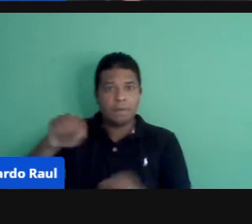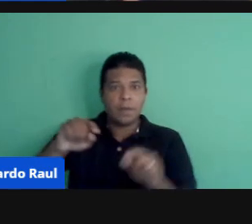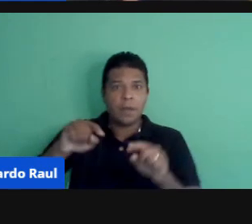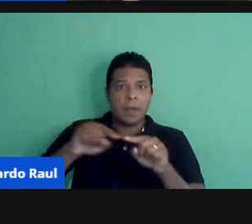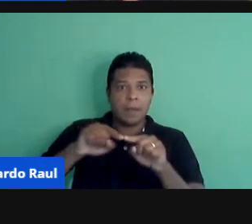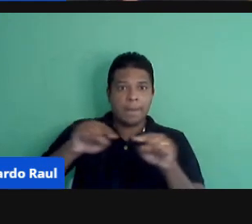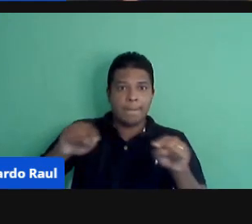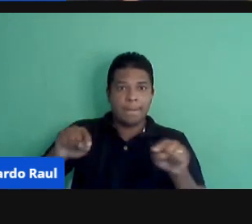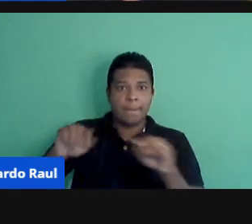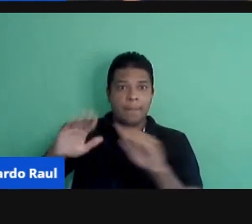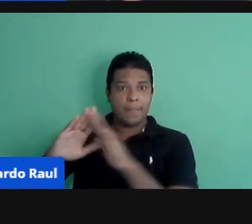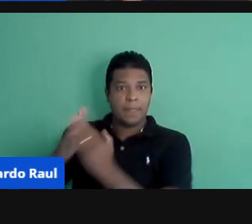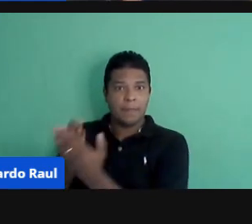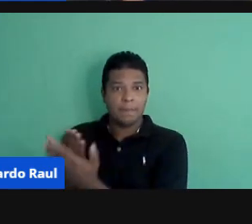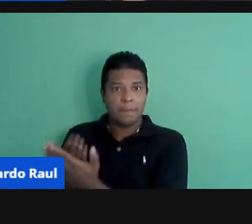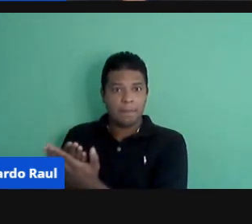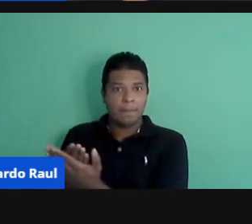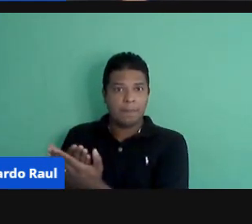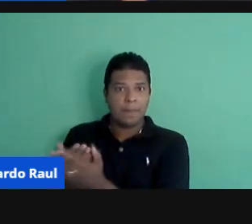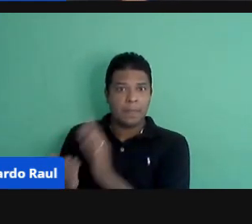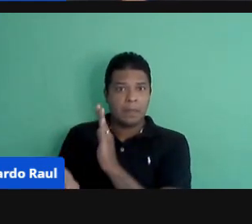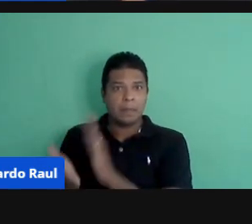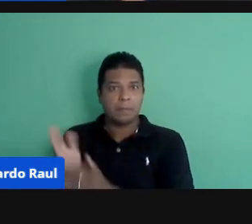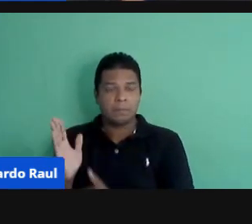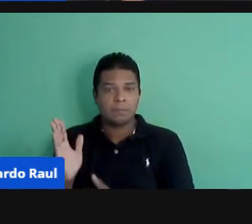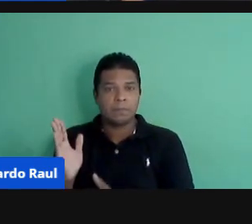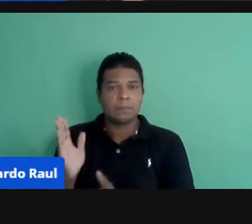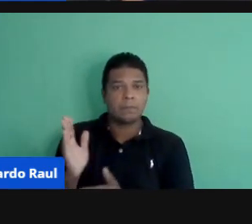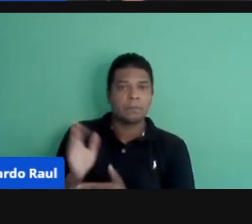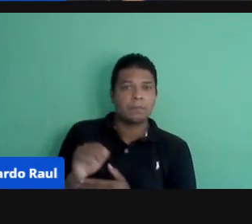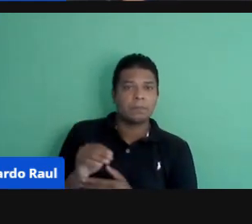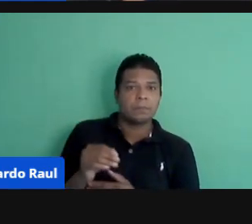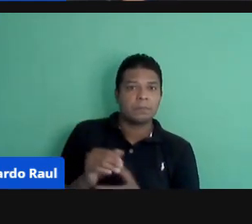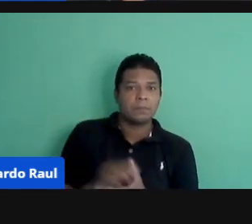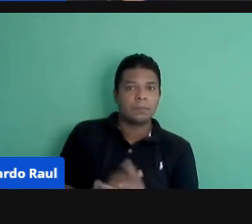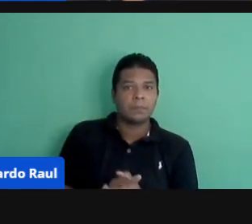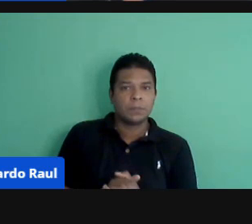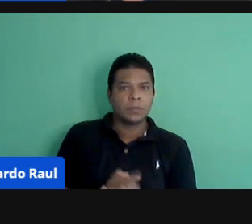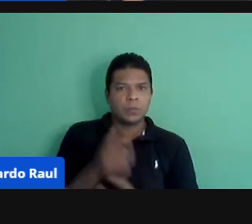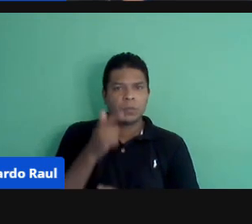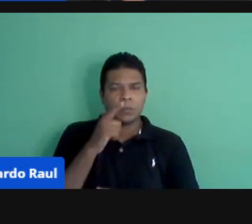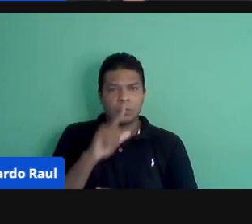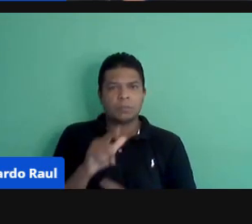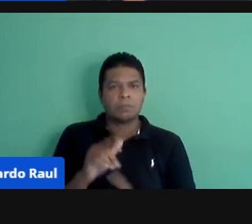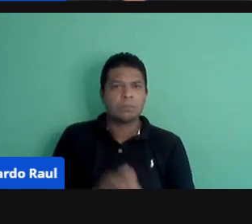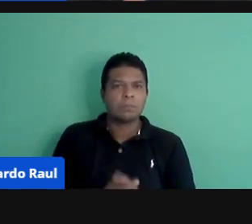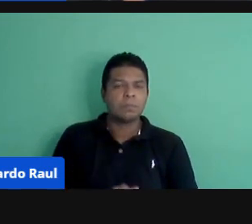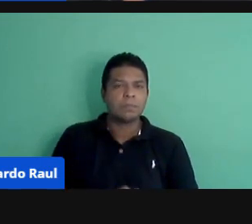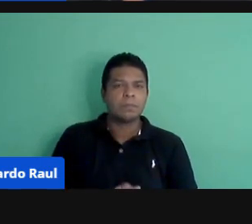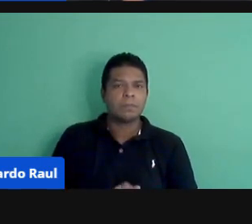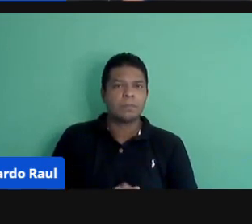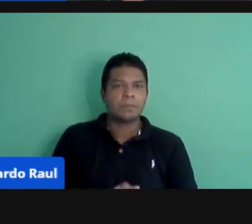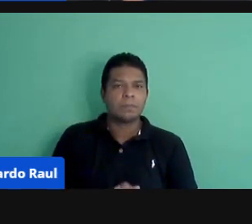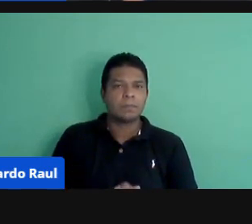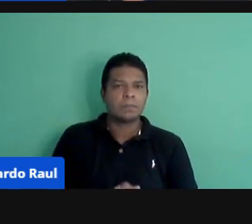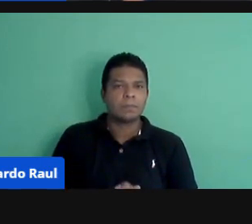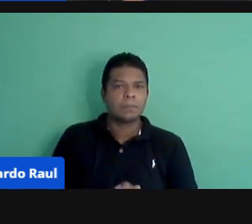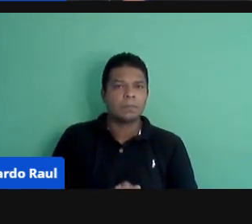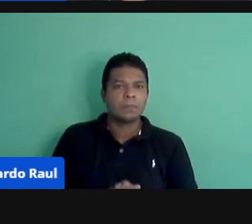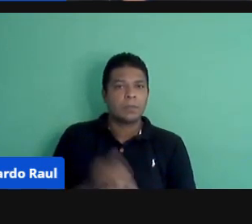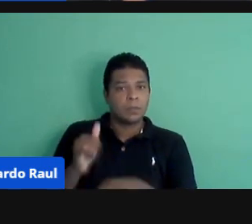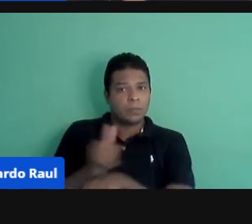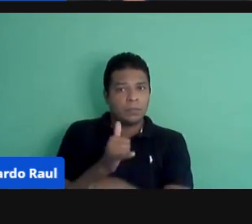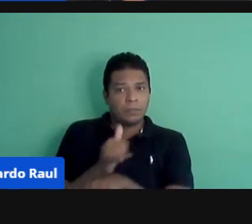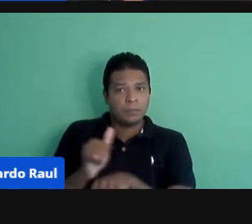1 hora, sai 5h10, né? E aconteceu a aula lá dentro. Você utilizou sua